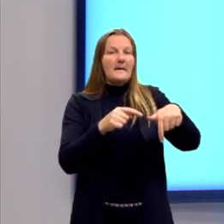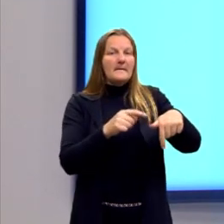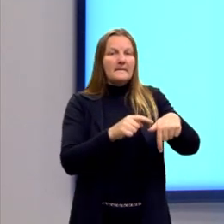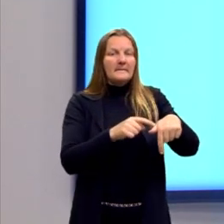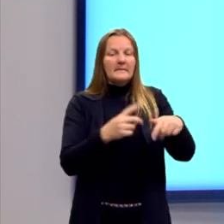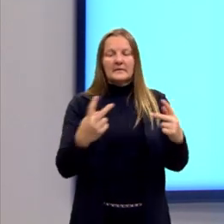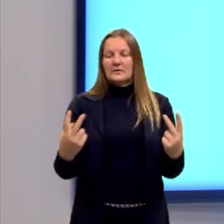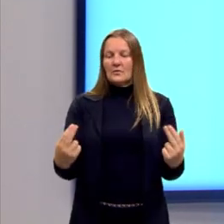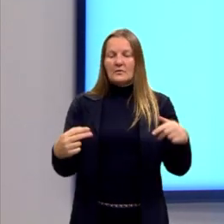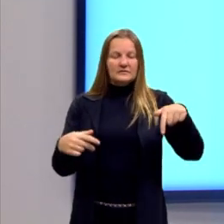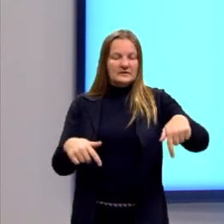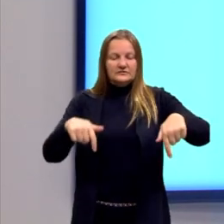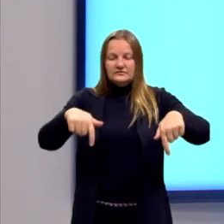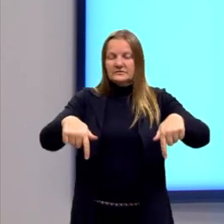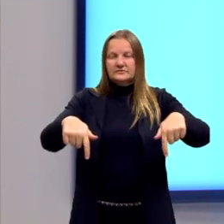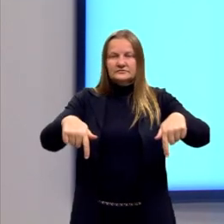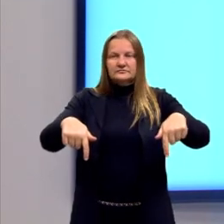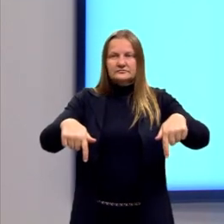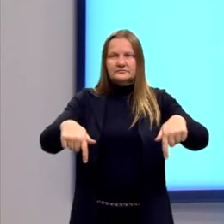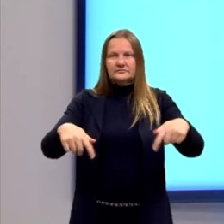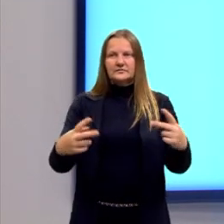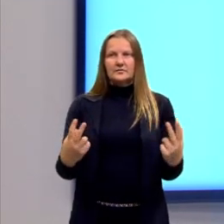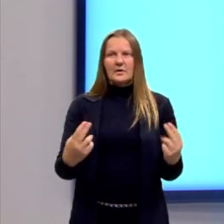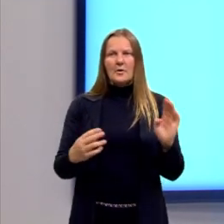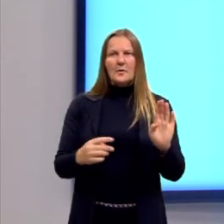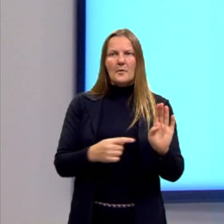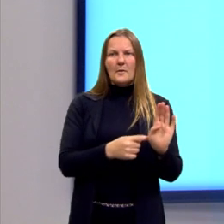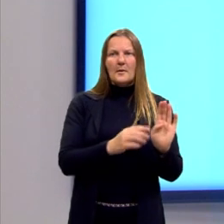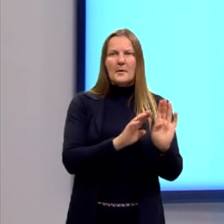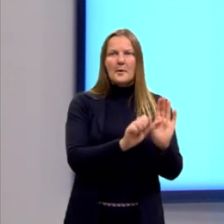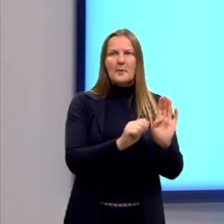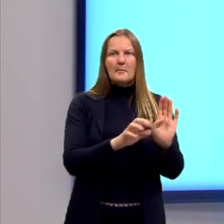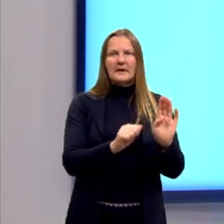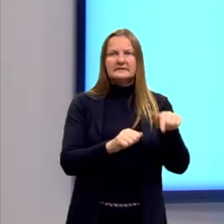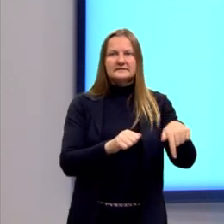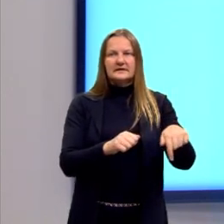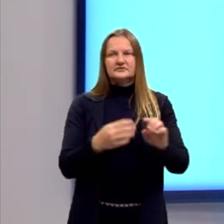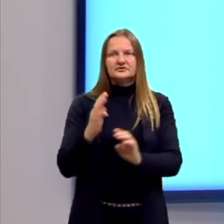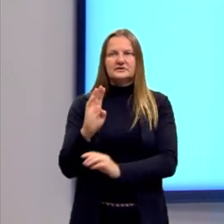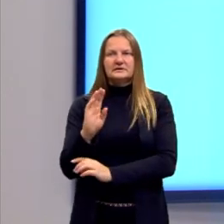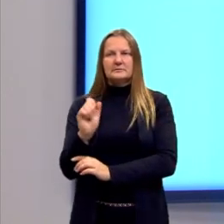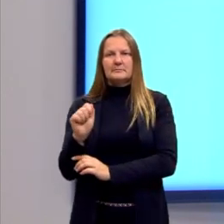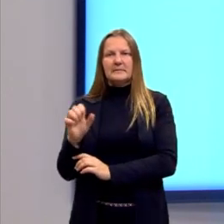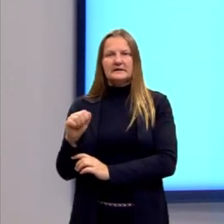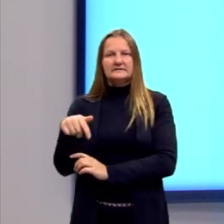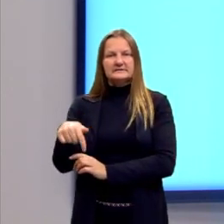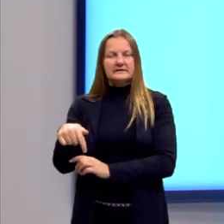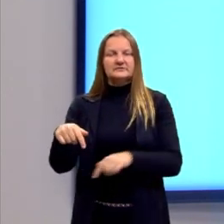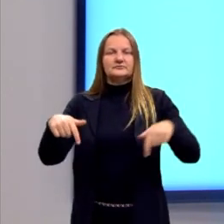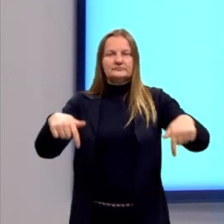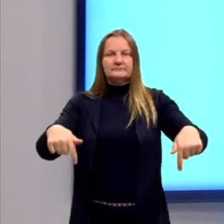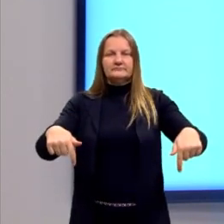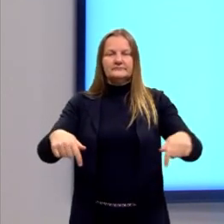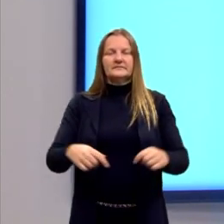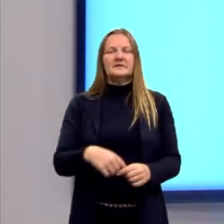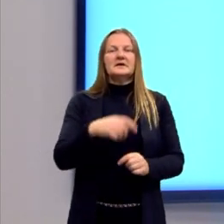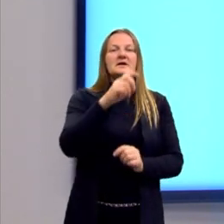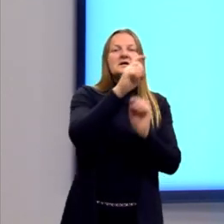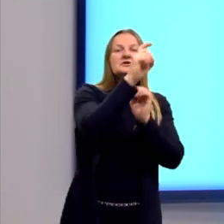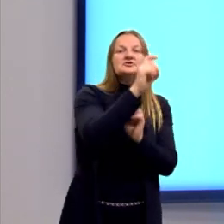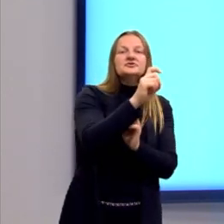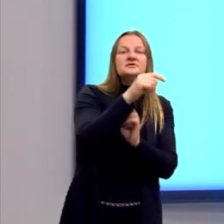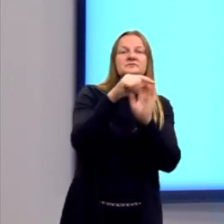já são iguais Então nós vamos trabalhar somente com os expoentes Então temos que x